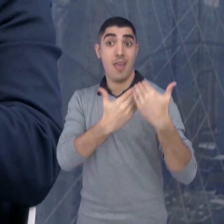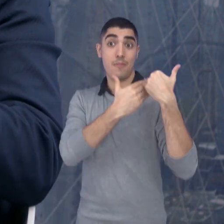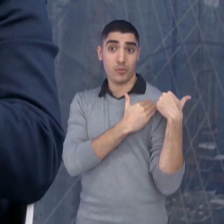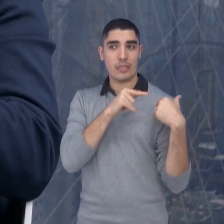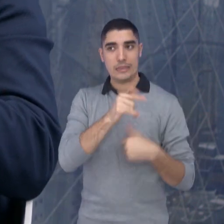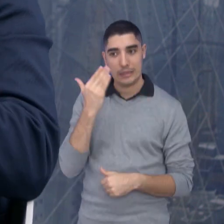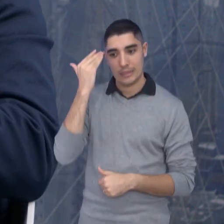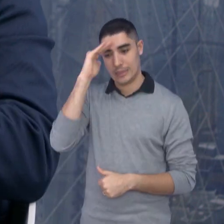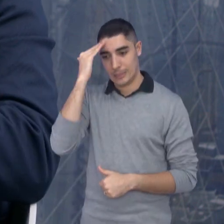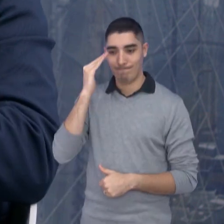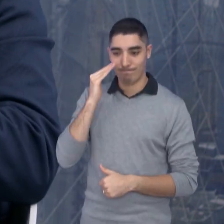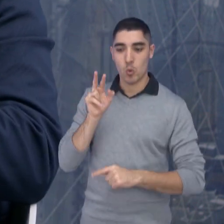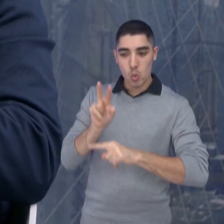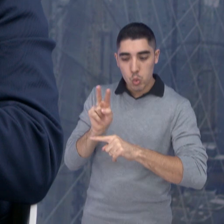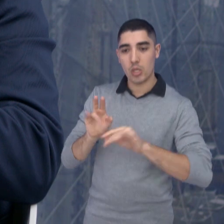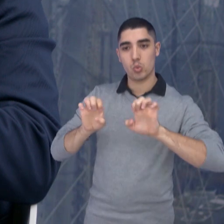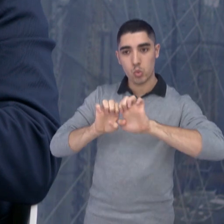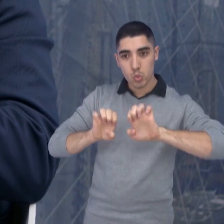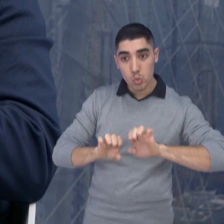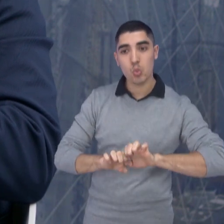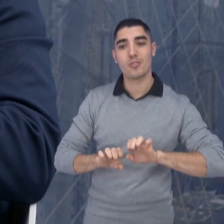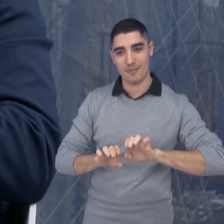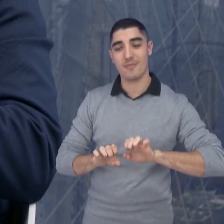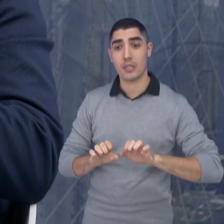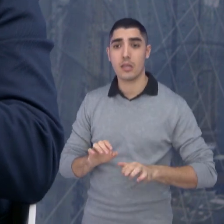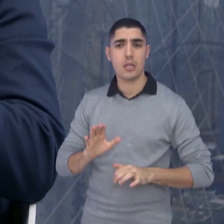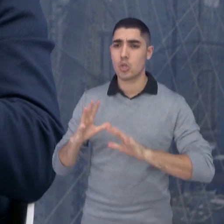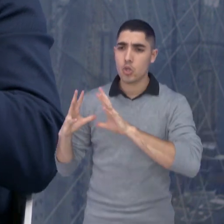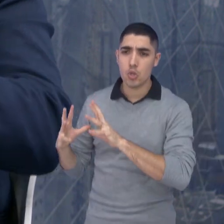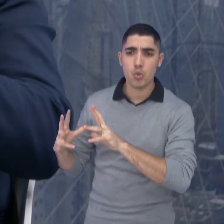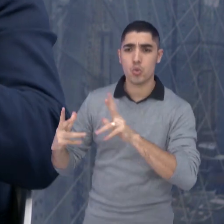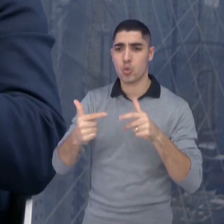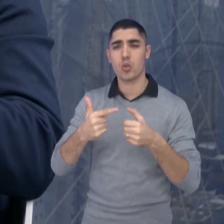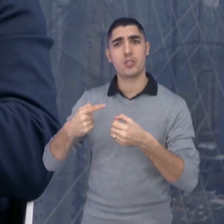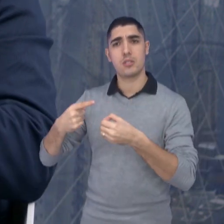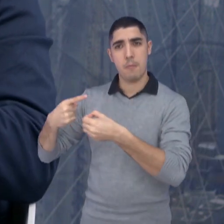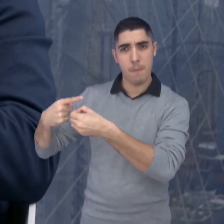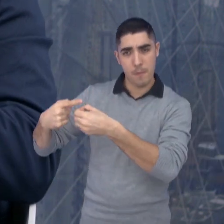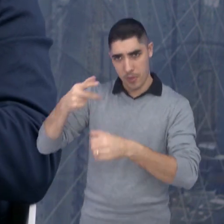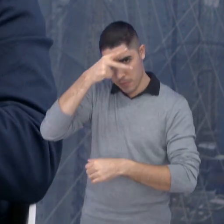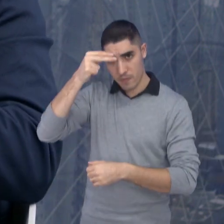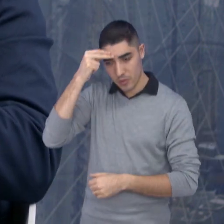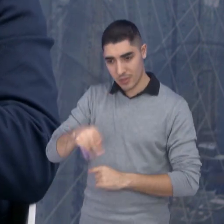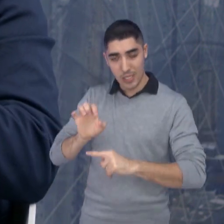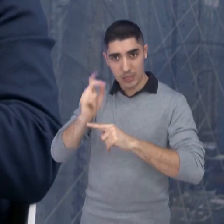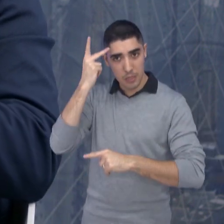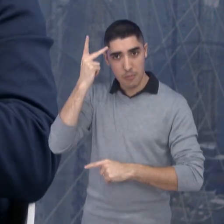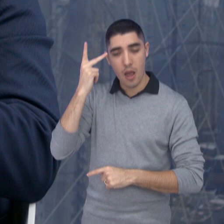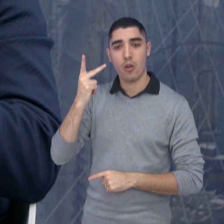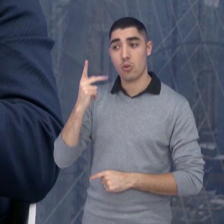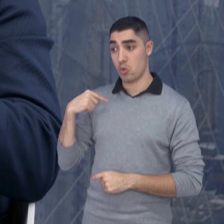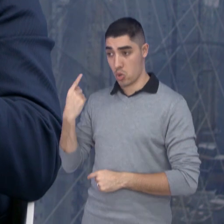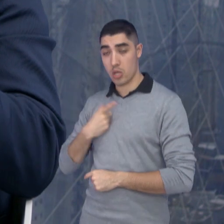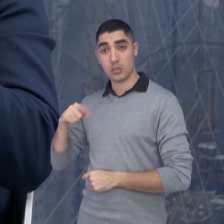estruturado. O SEBRAE tem parcerias com todas as prefeituras no estado de São Paulo, na nossa região, 18 municípios do SEBRAE em